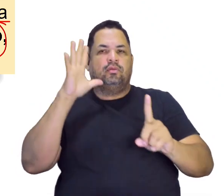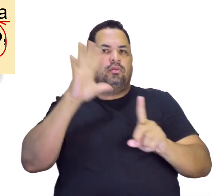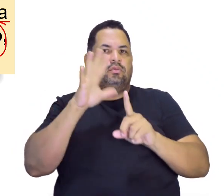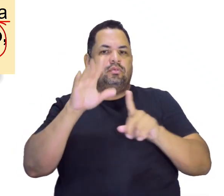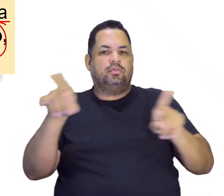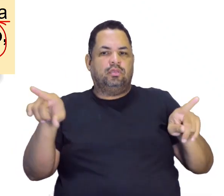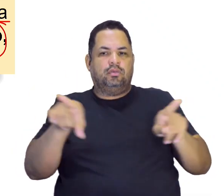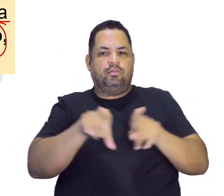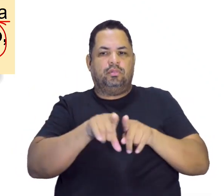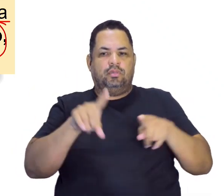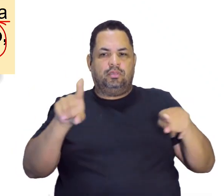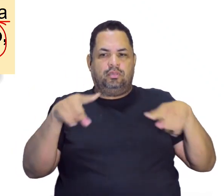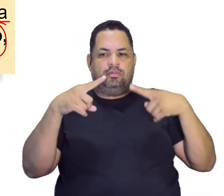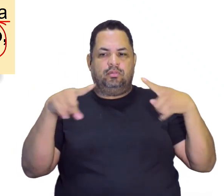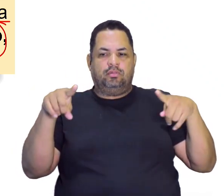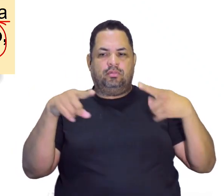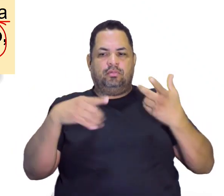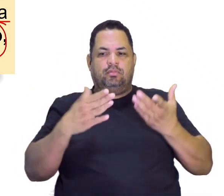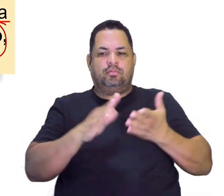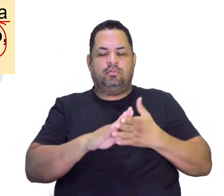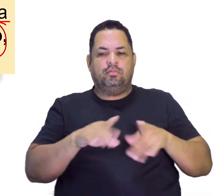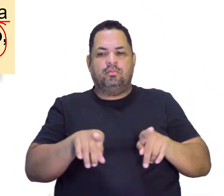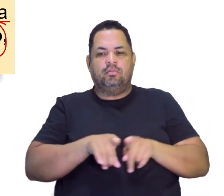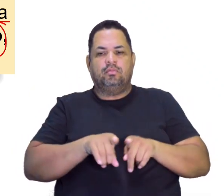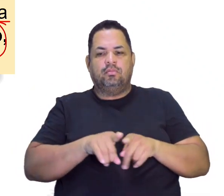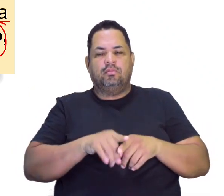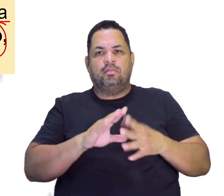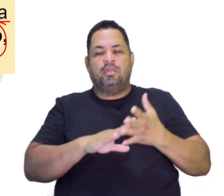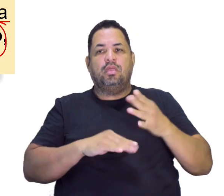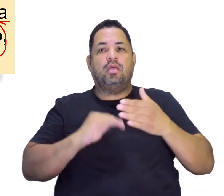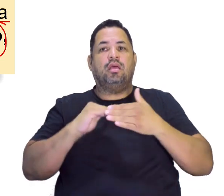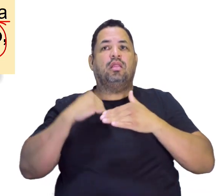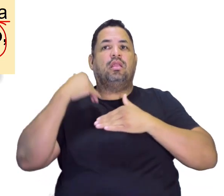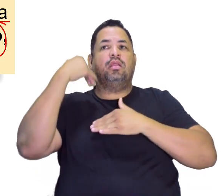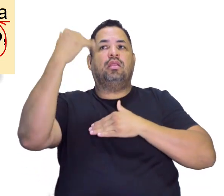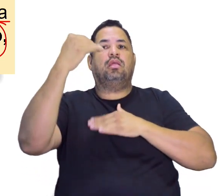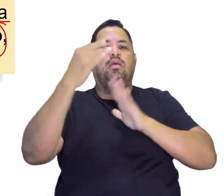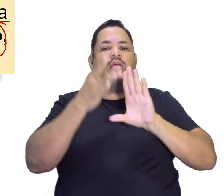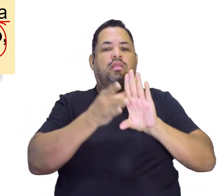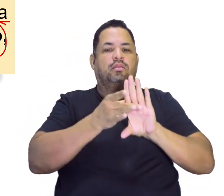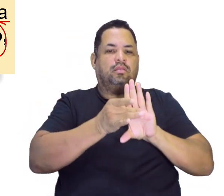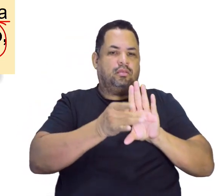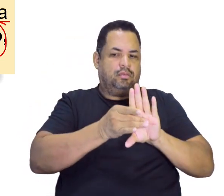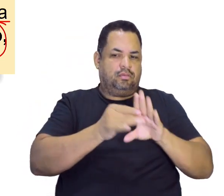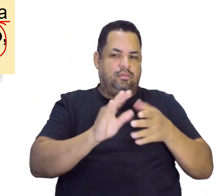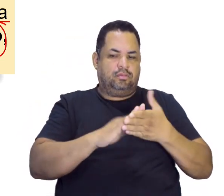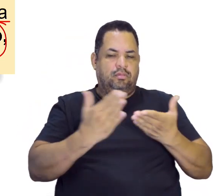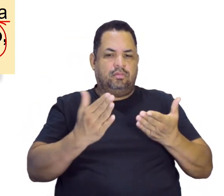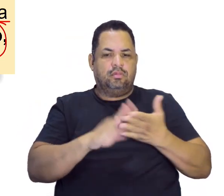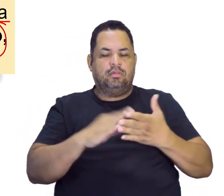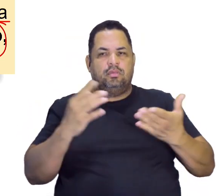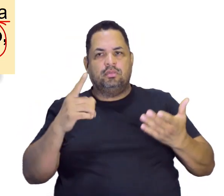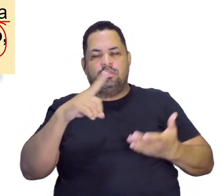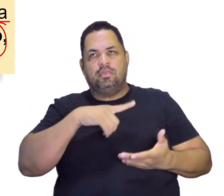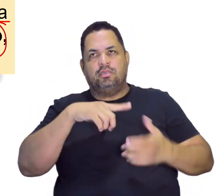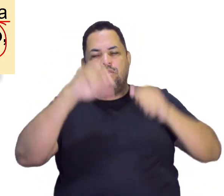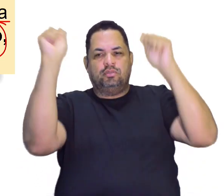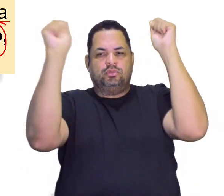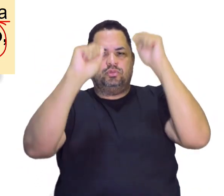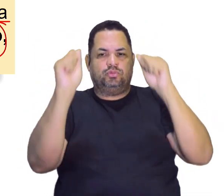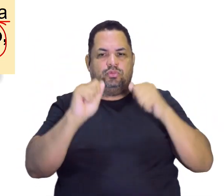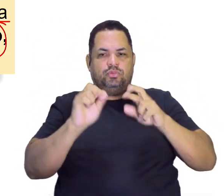tem esse toque é isso realista além da realidade eh acontece também eh culturas